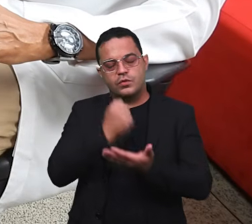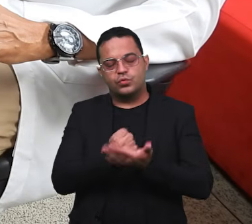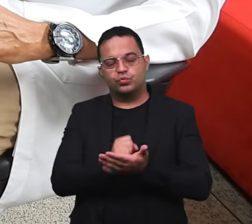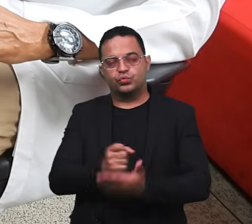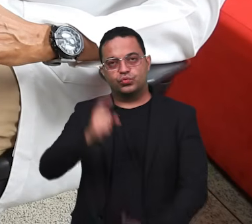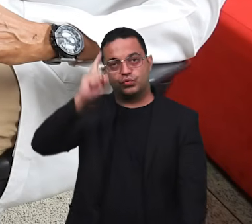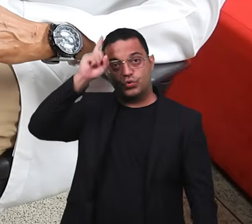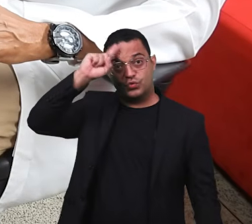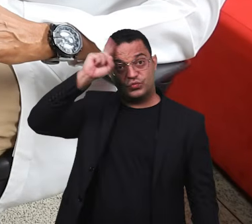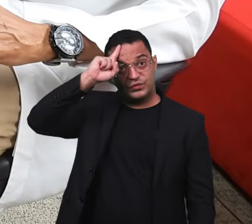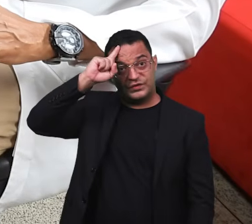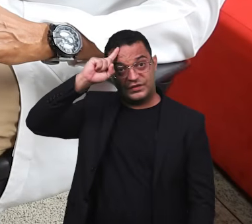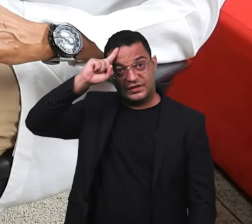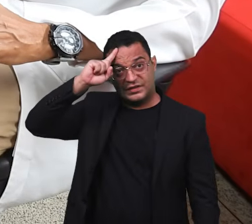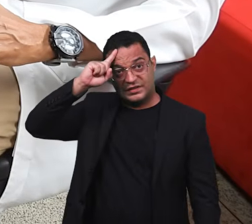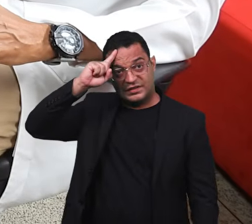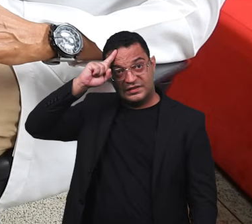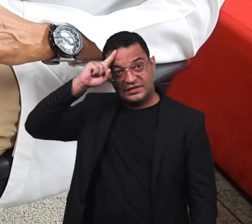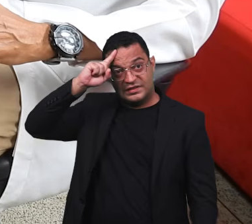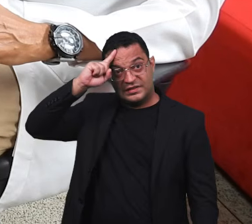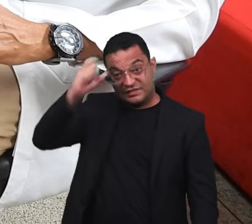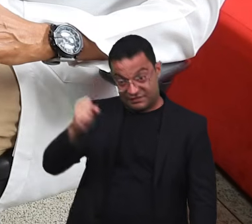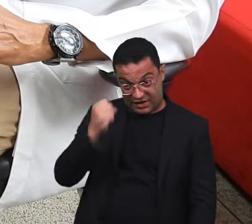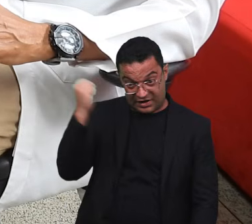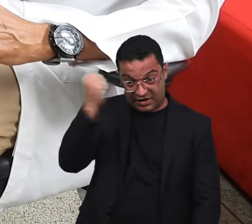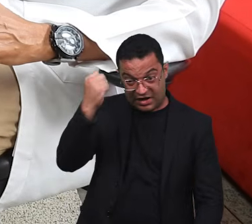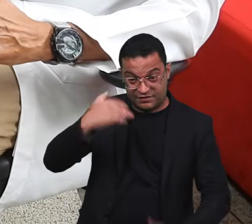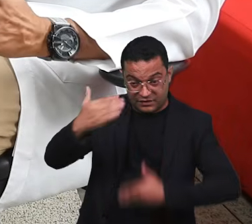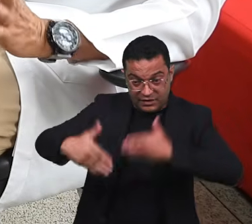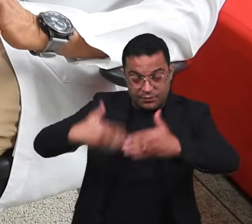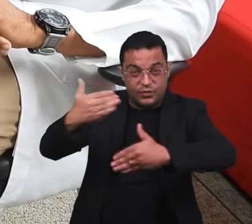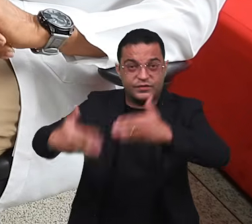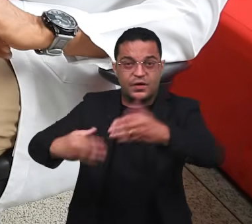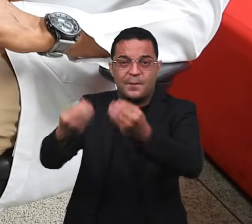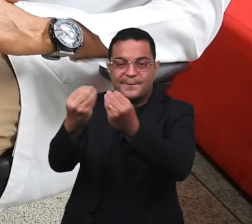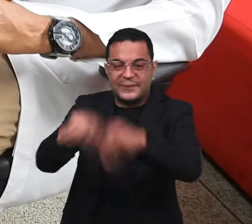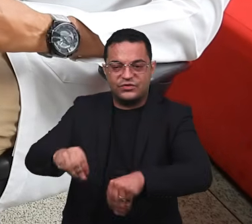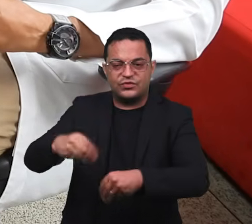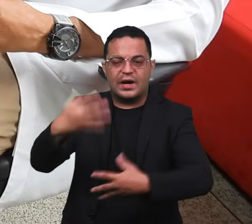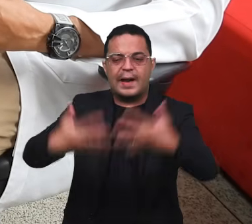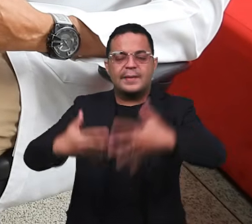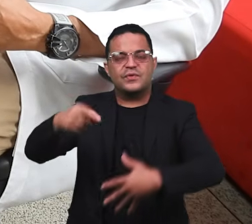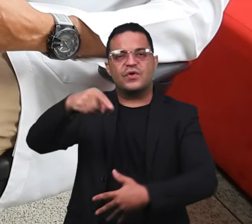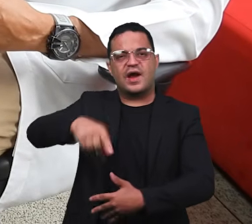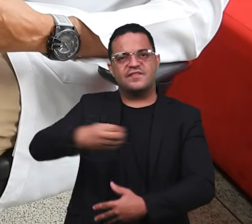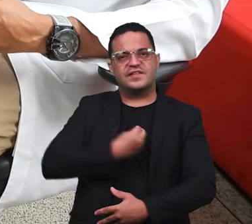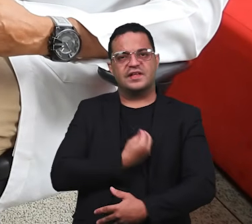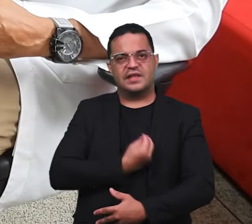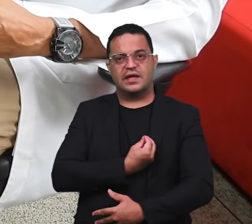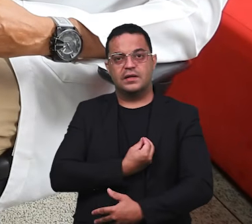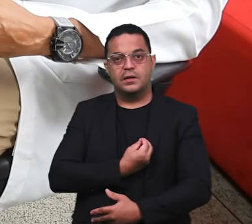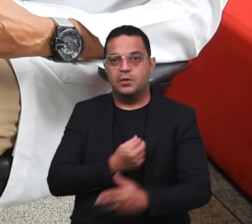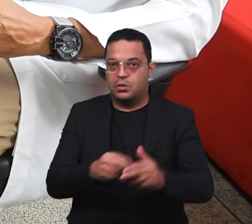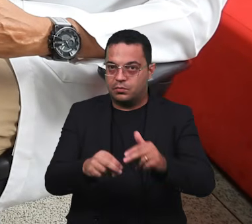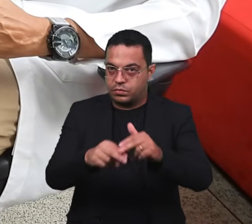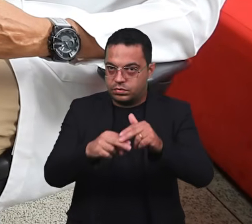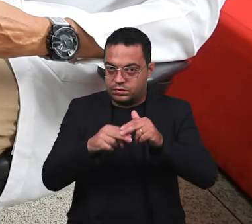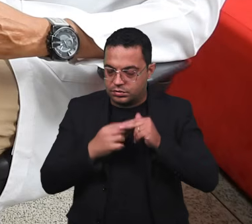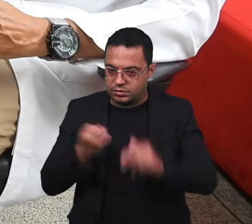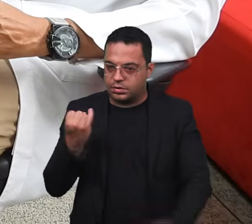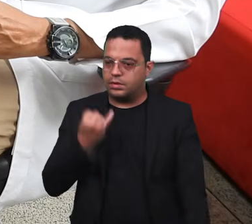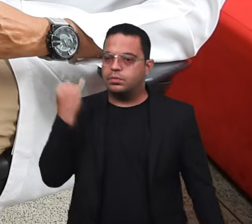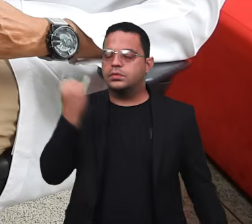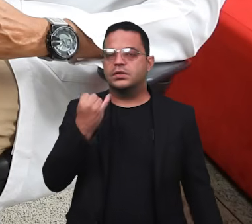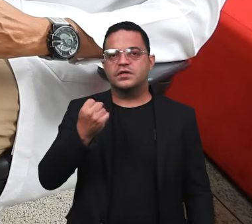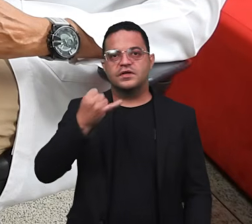vai vir um prejuízo depois, que às vezes a gente nem fica sabendo. Então, nós precisamos ter prudência, né, de trazer as suas